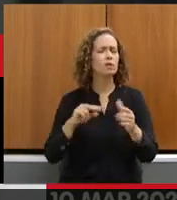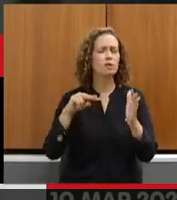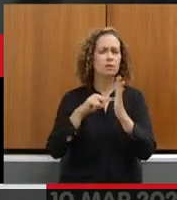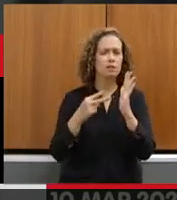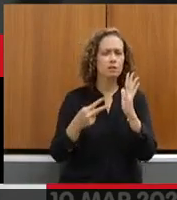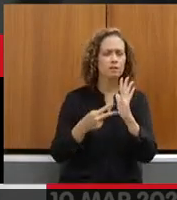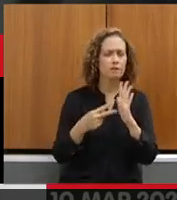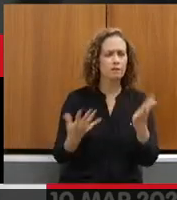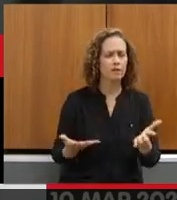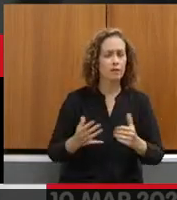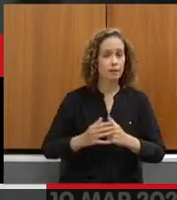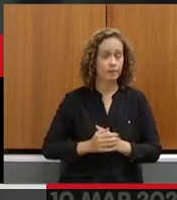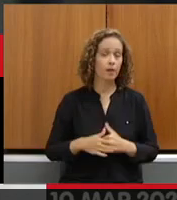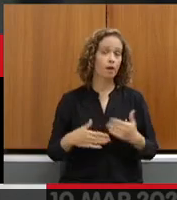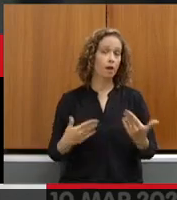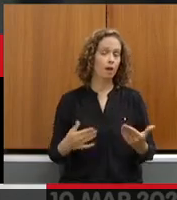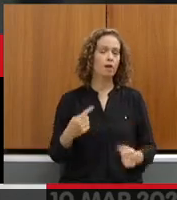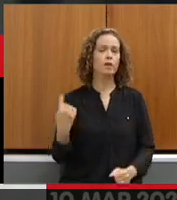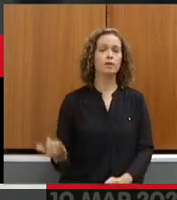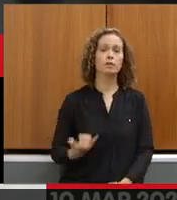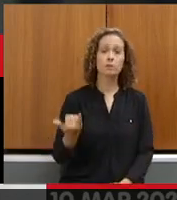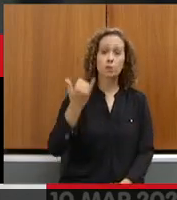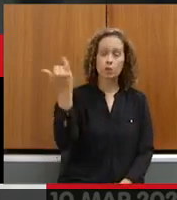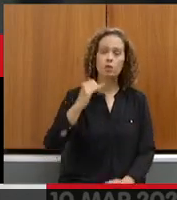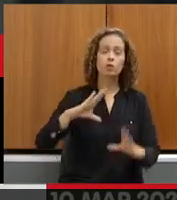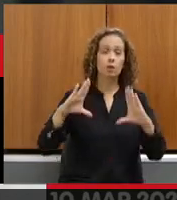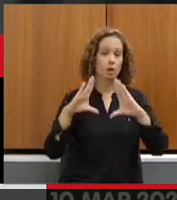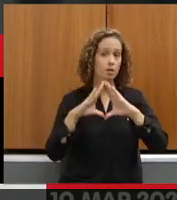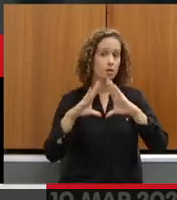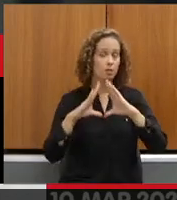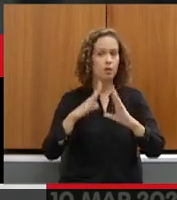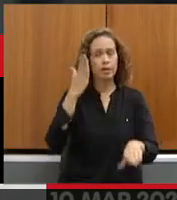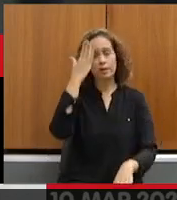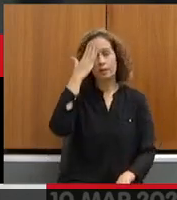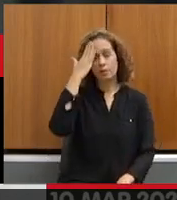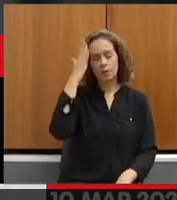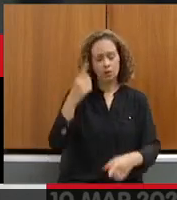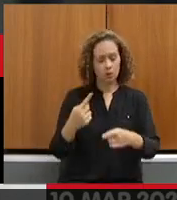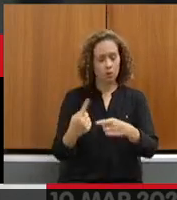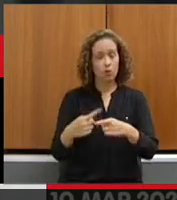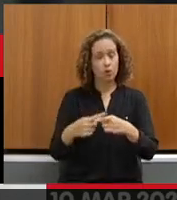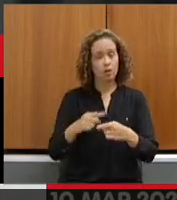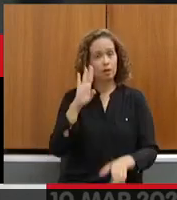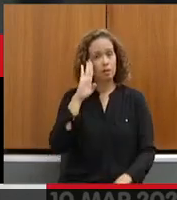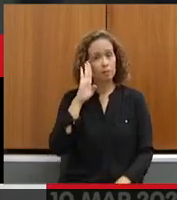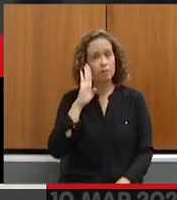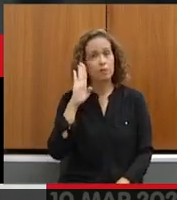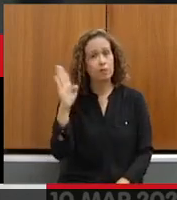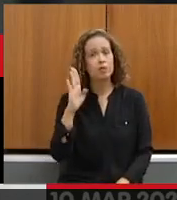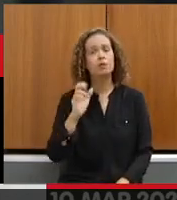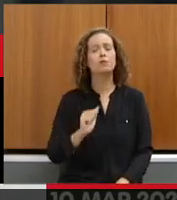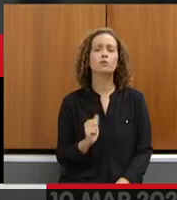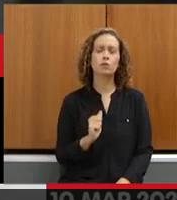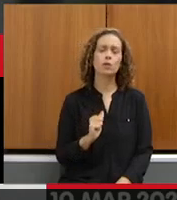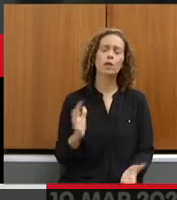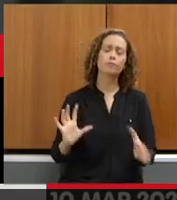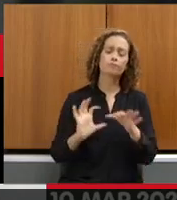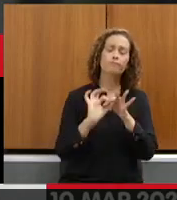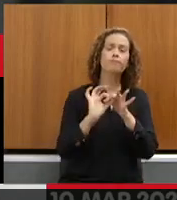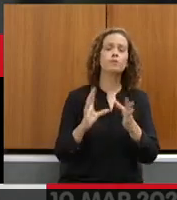dizer do ponto de vista prático aí eu acho muito importante Assembleia essa ciência porque isso é fundamental na interação com o município